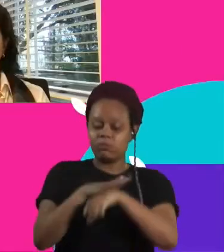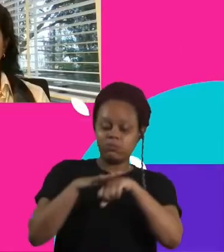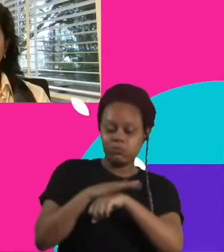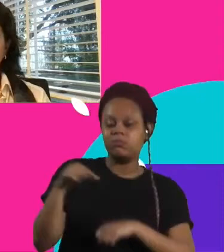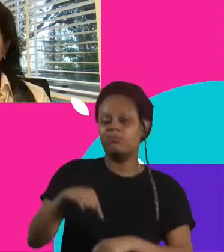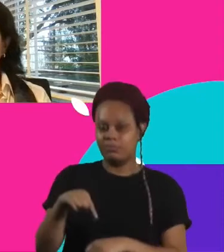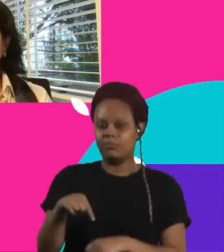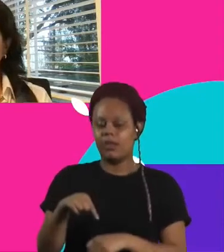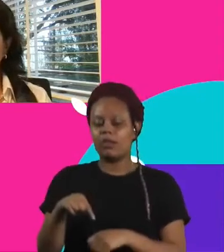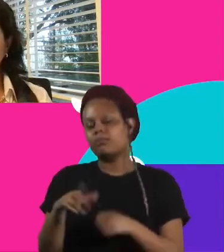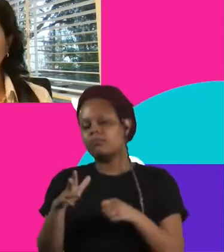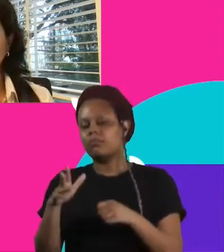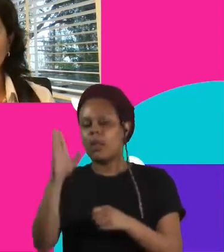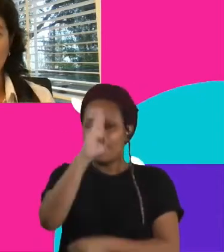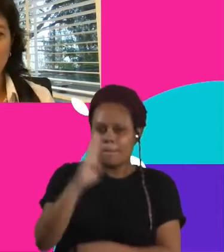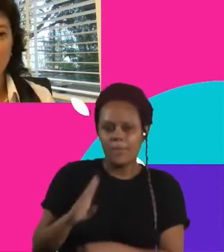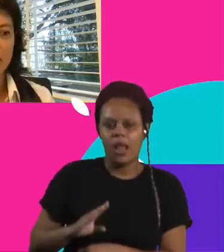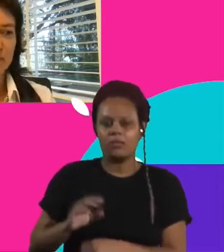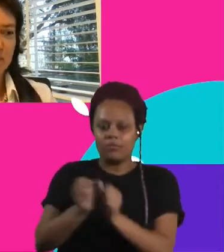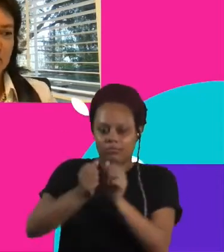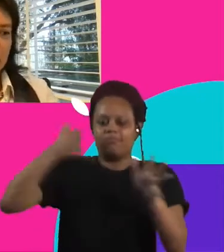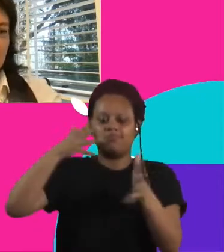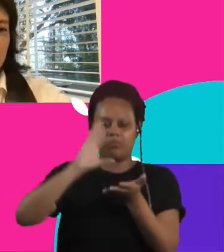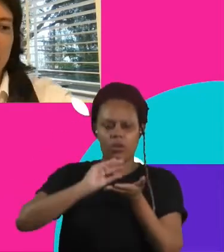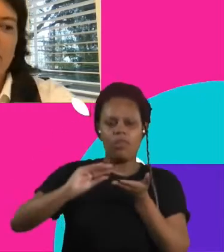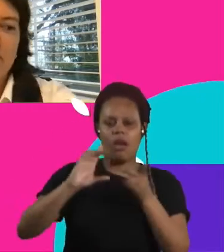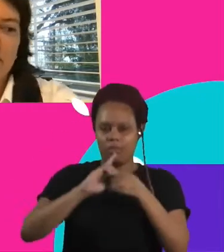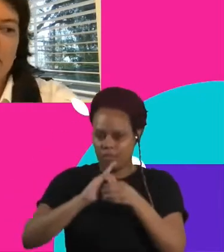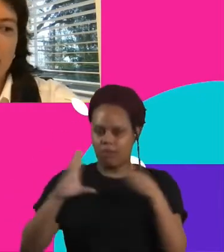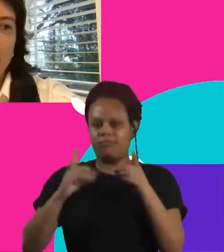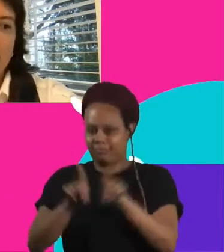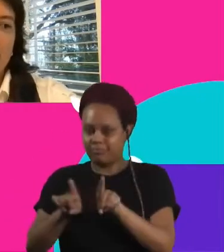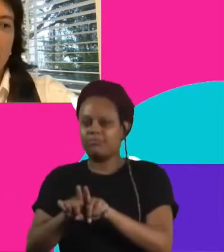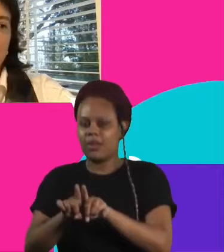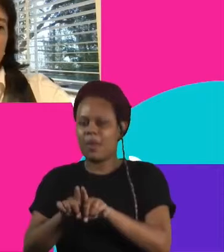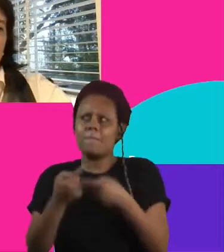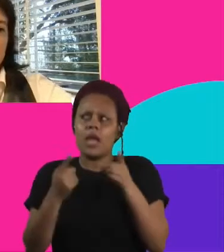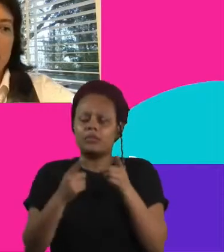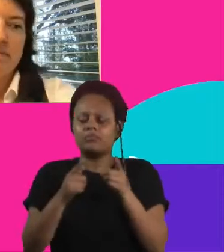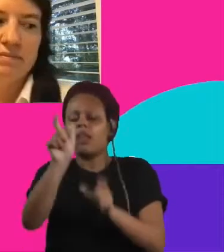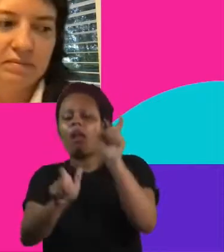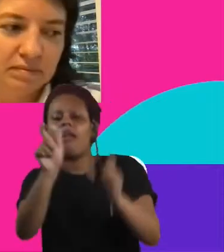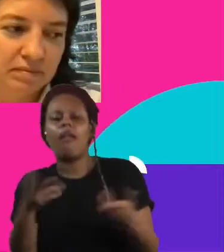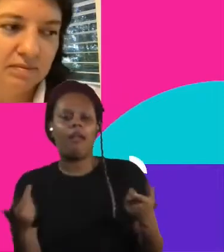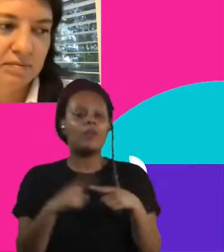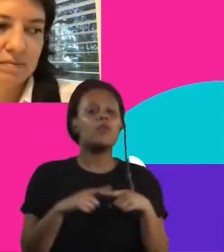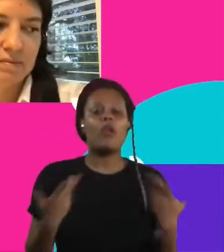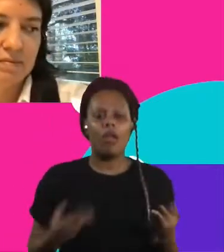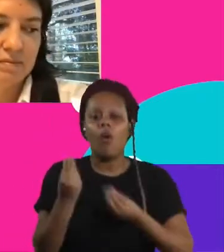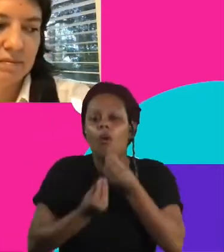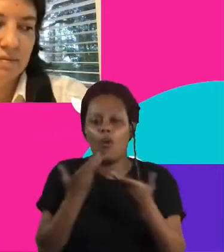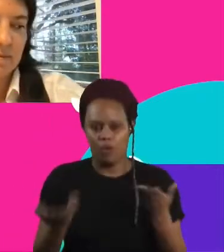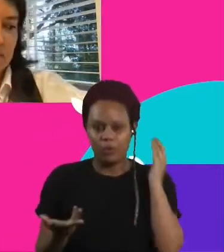gente vai falar de um Brasil fluente em dados, da democratização e por que isso, né? Para quem? Como? Esse é o nosso